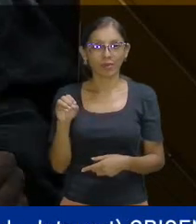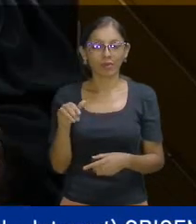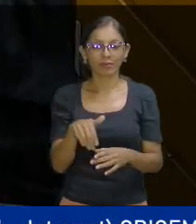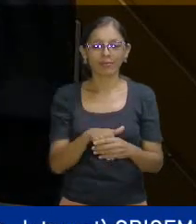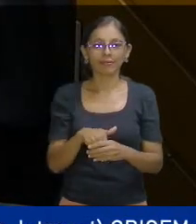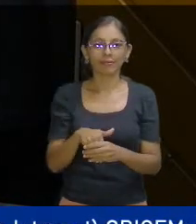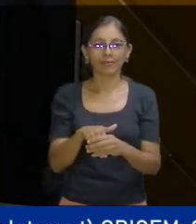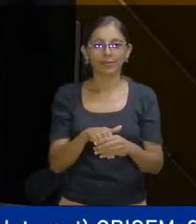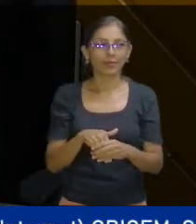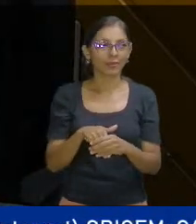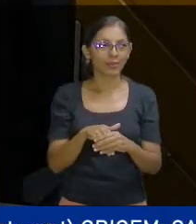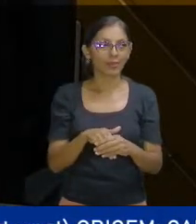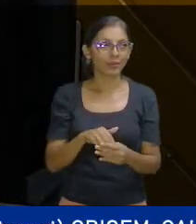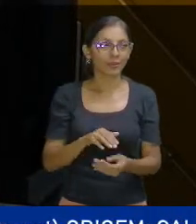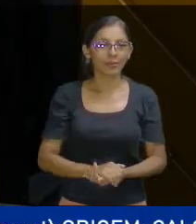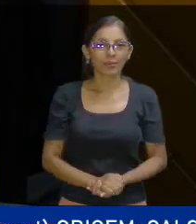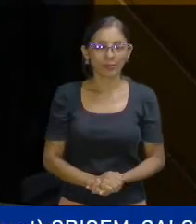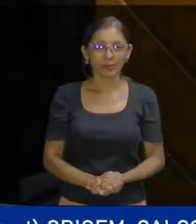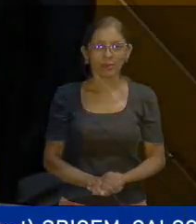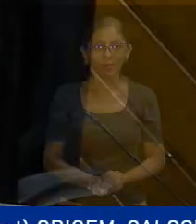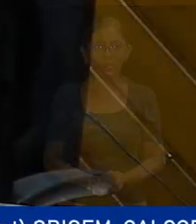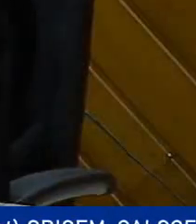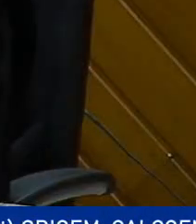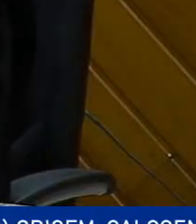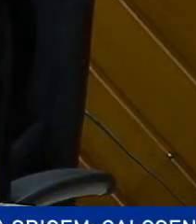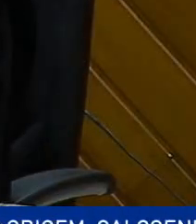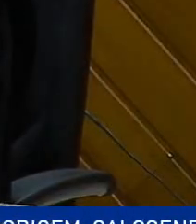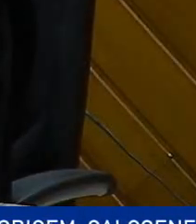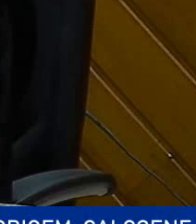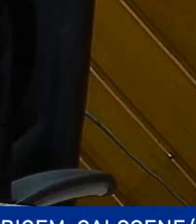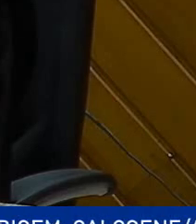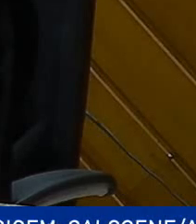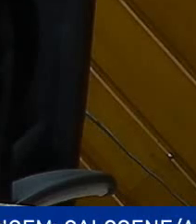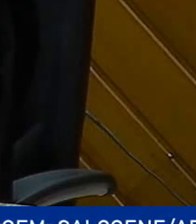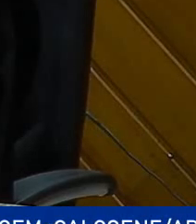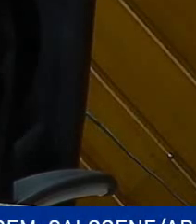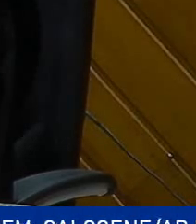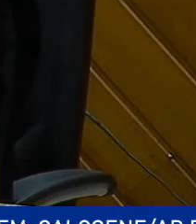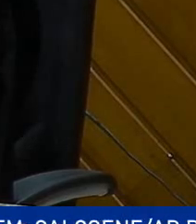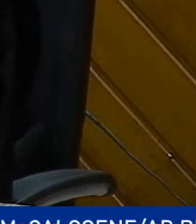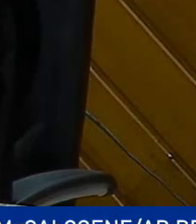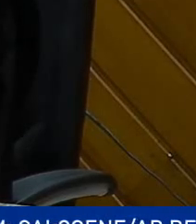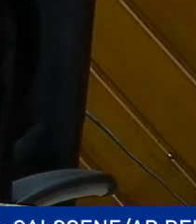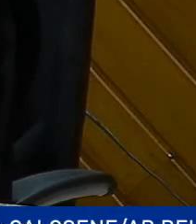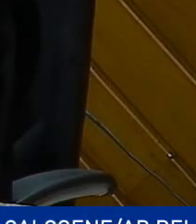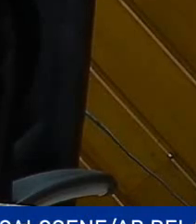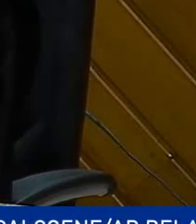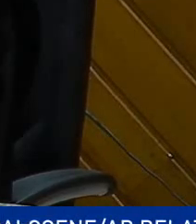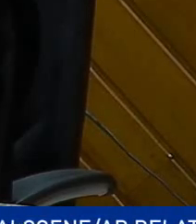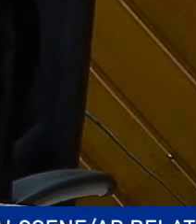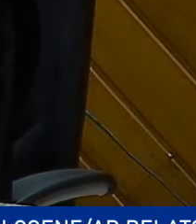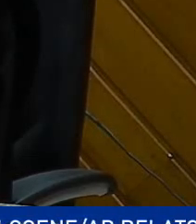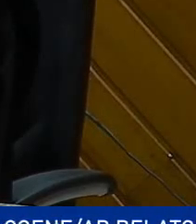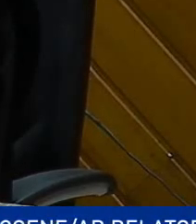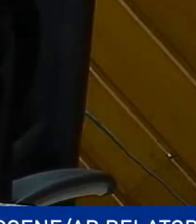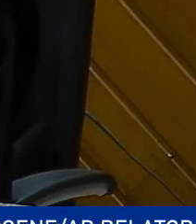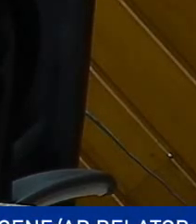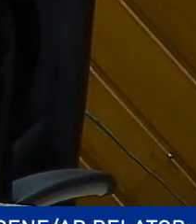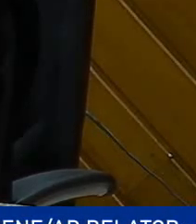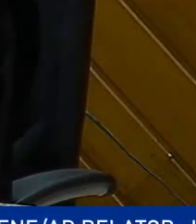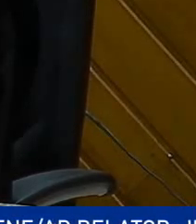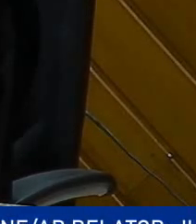padece de falta de infraestrutura de internet adequada, não se revelando adequada a atribuir